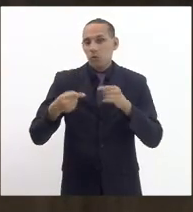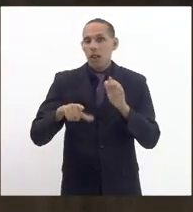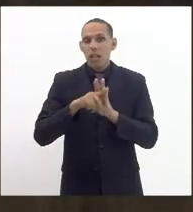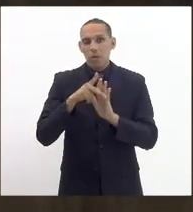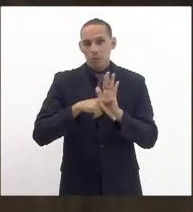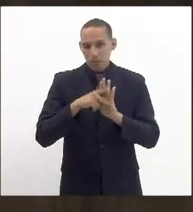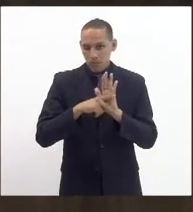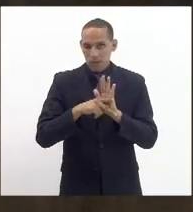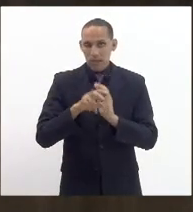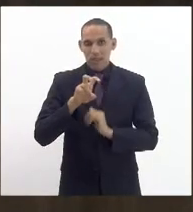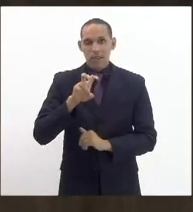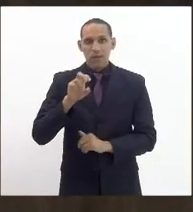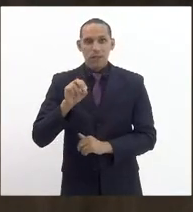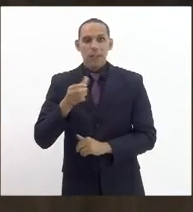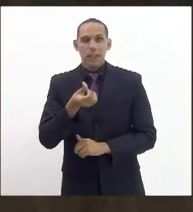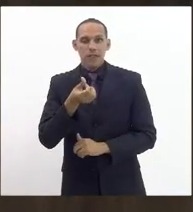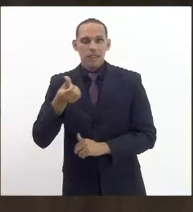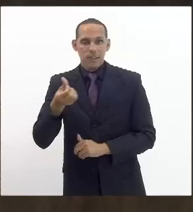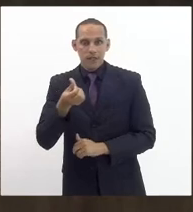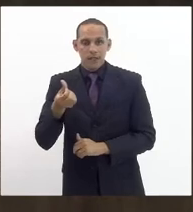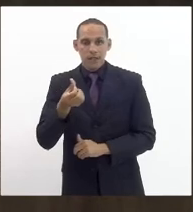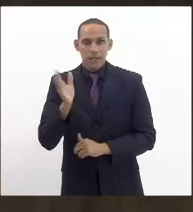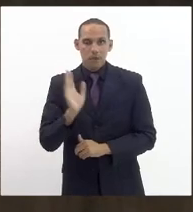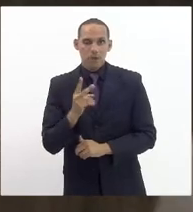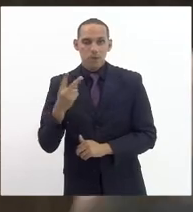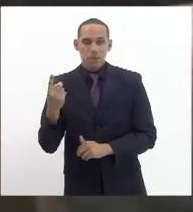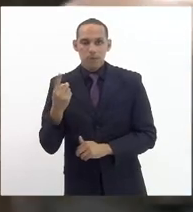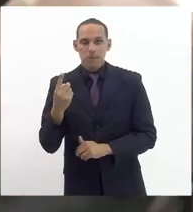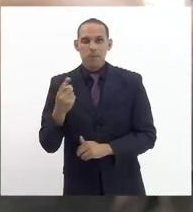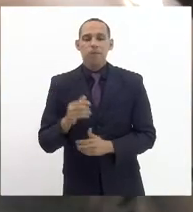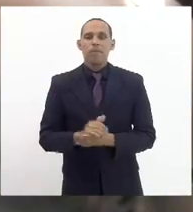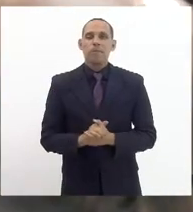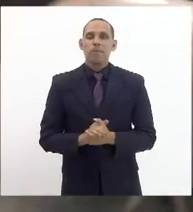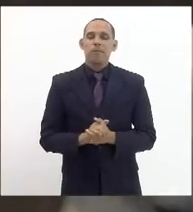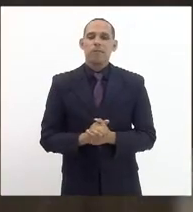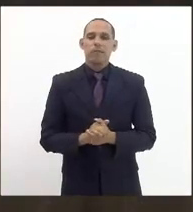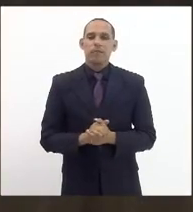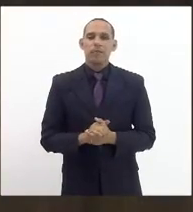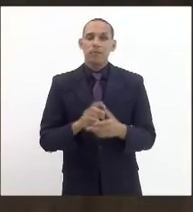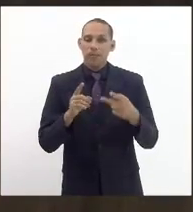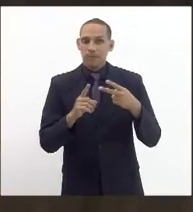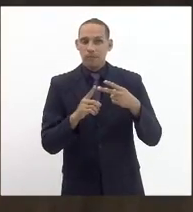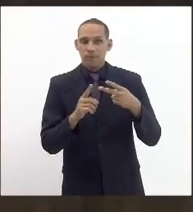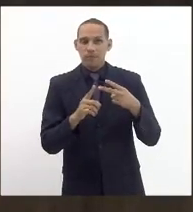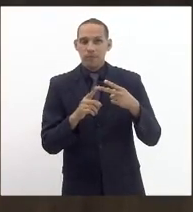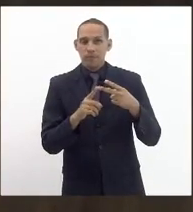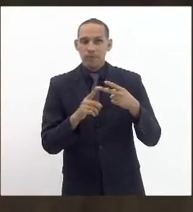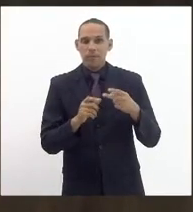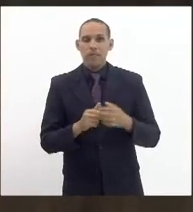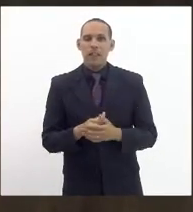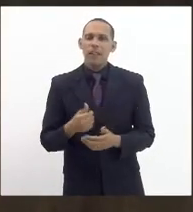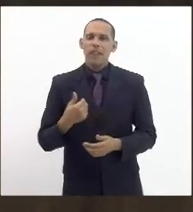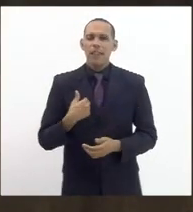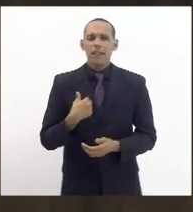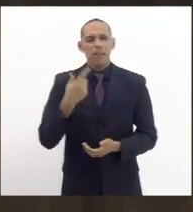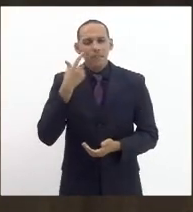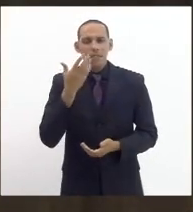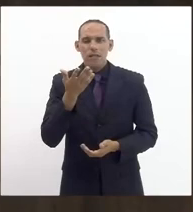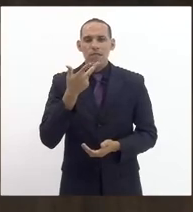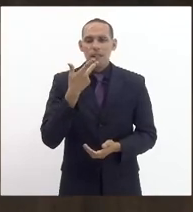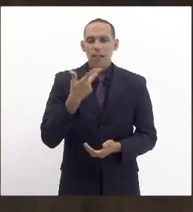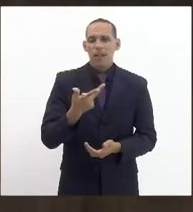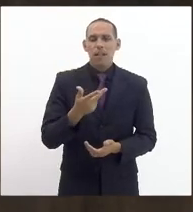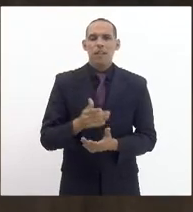lei 5066 de 2021. E a outra questão, presidente, eu escutei Vossa Excelência mencionando